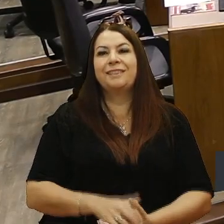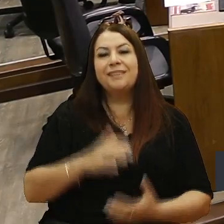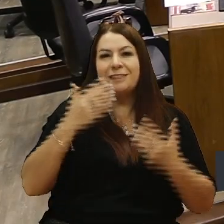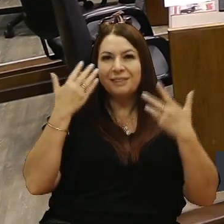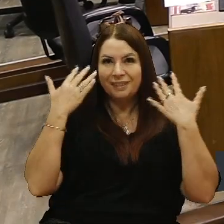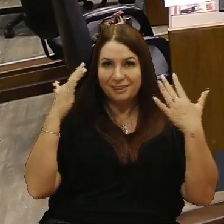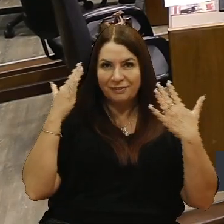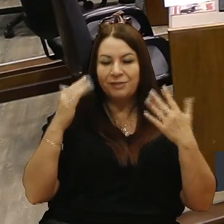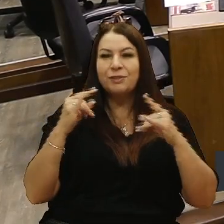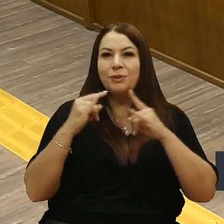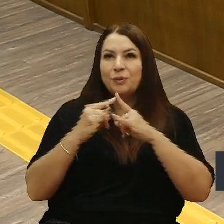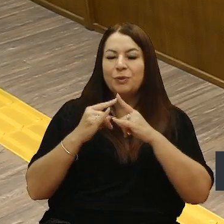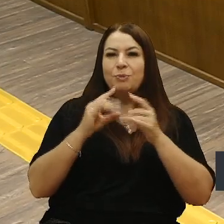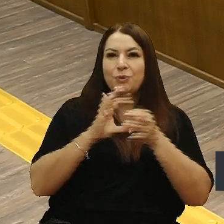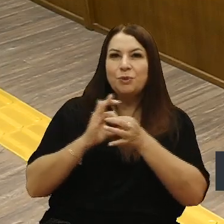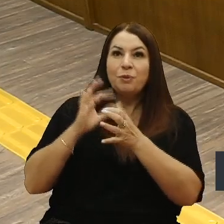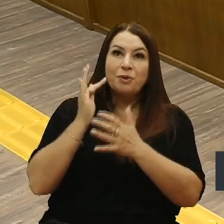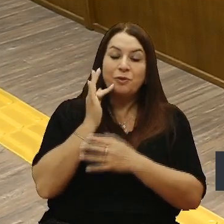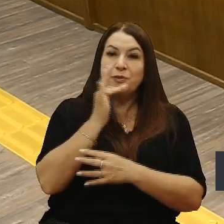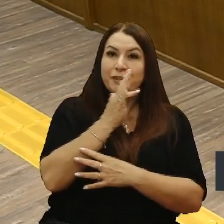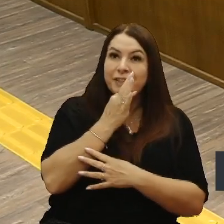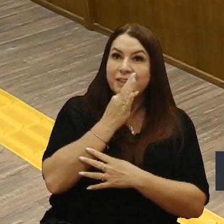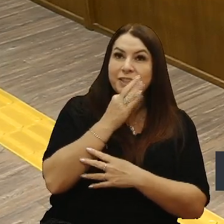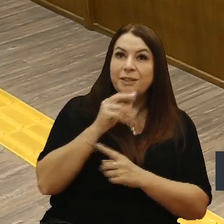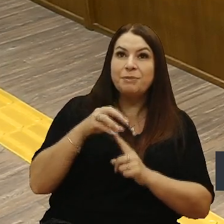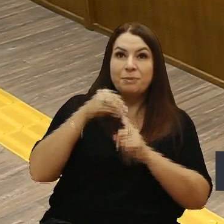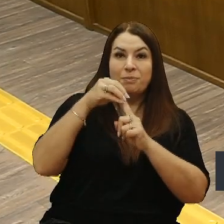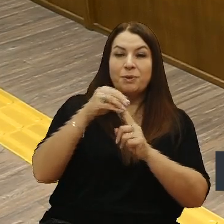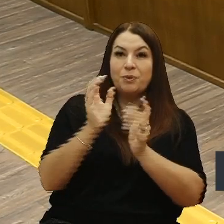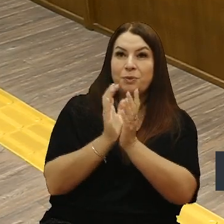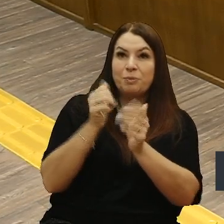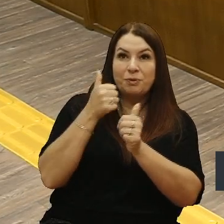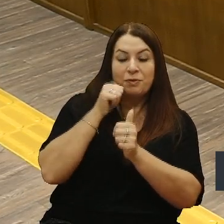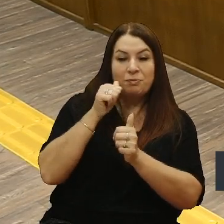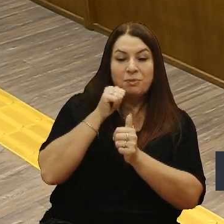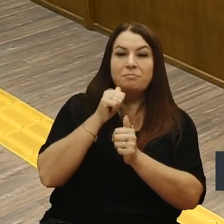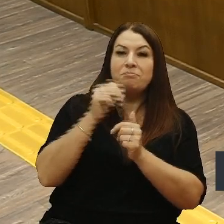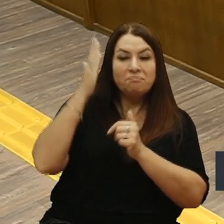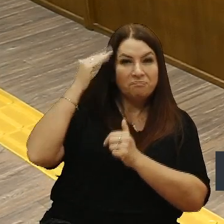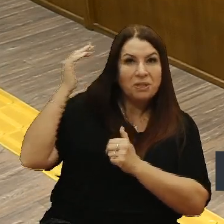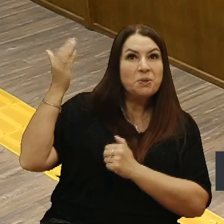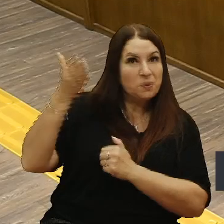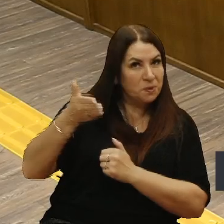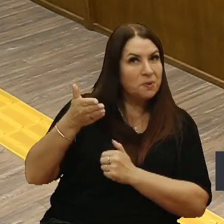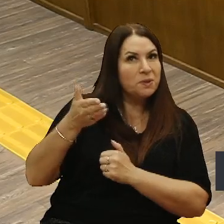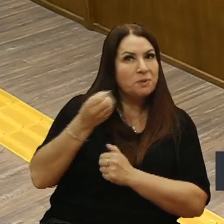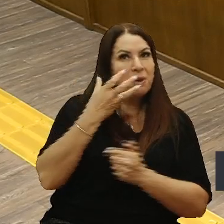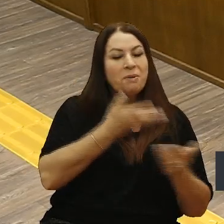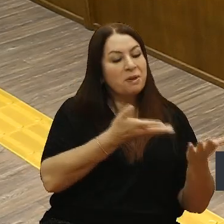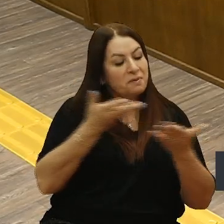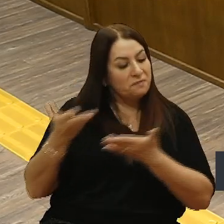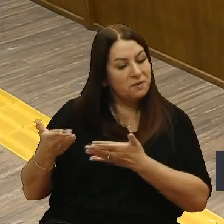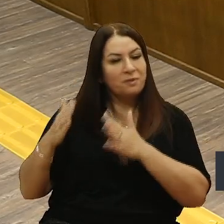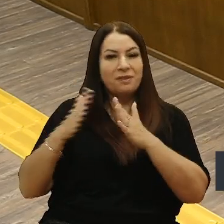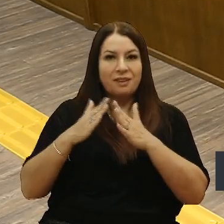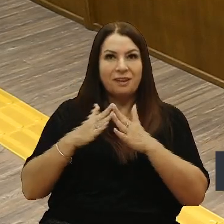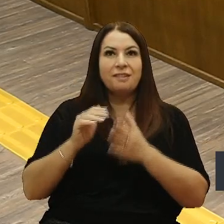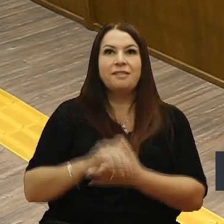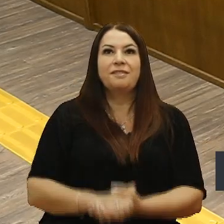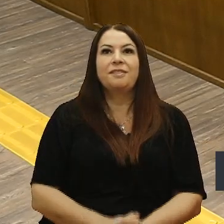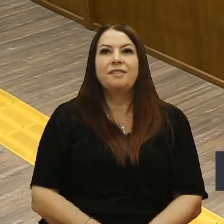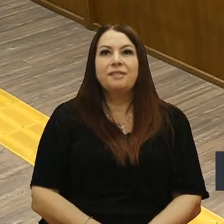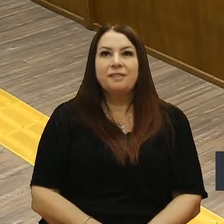Parabéns ao Clube União Forquetense, principalmente ao time feminino. Desejamos sucesso e sempre bem-vindos a essa Casa Legislativa.